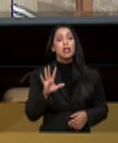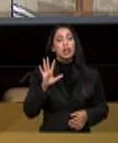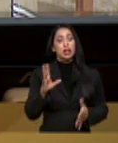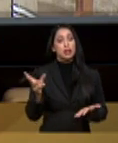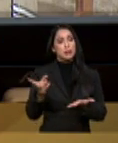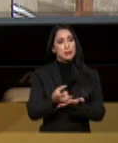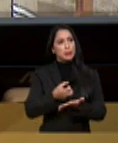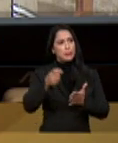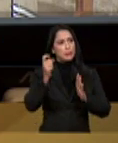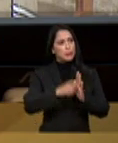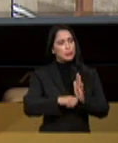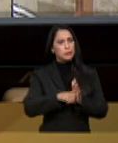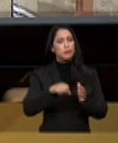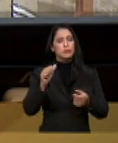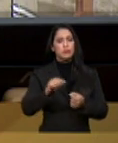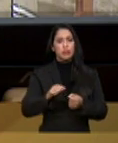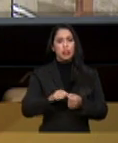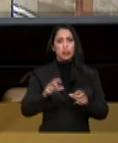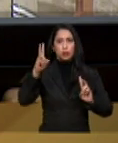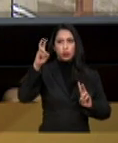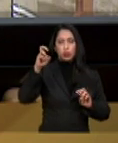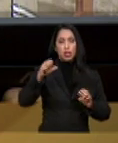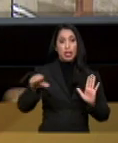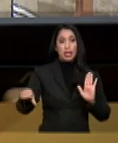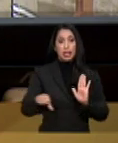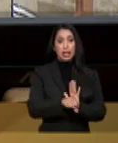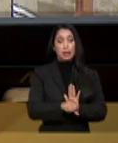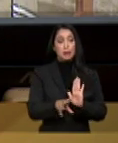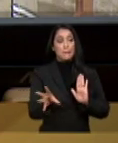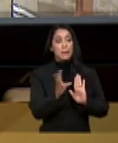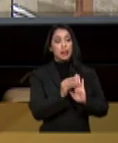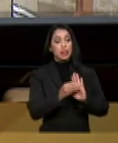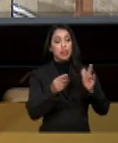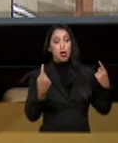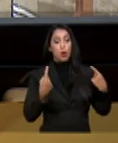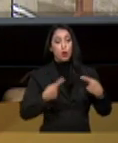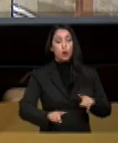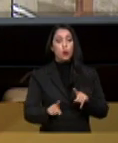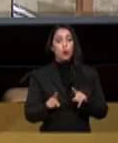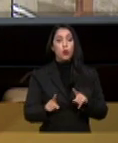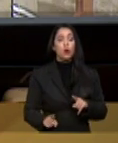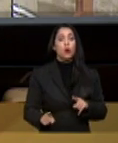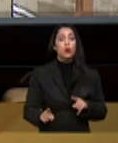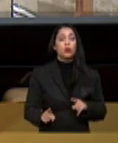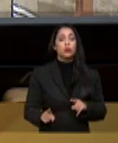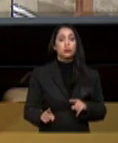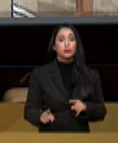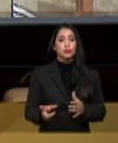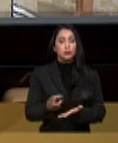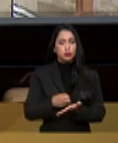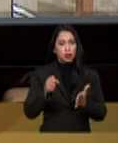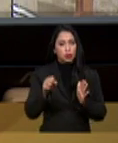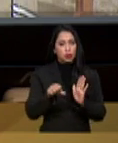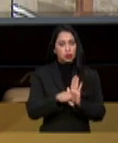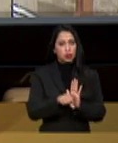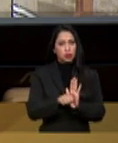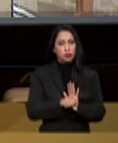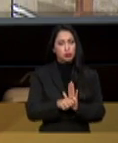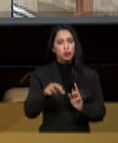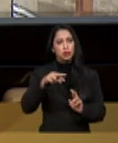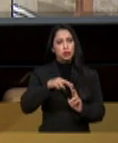tributo, em se cuidando, abro aspas, de crime material contra a ordem tributária previsto no artigo 1º, inciso